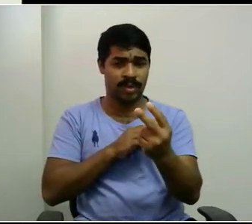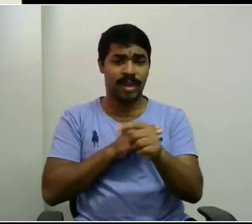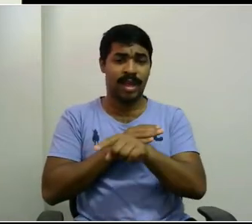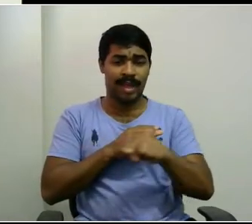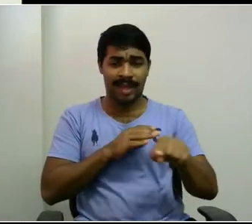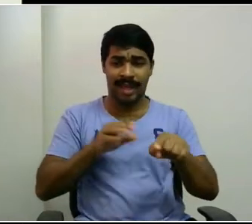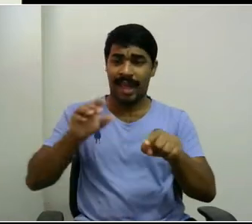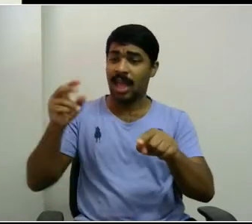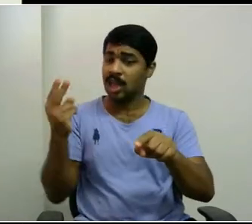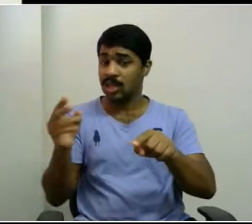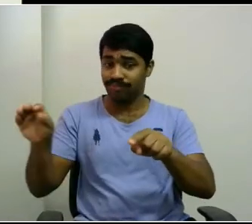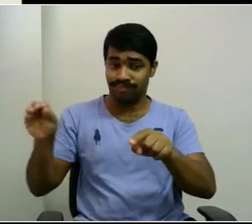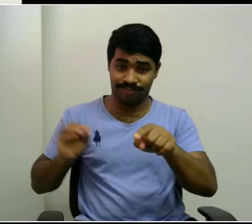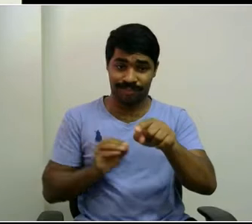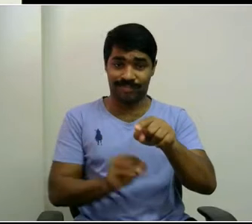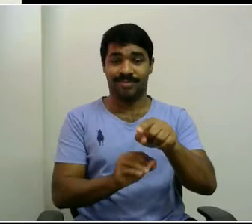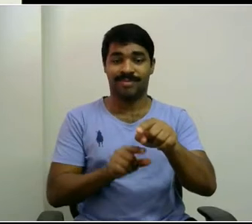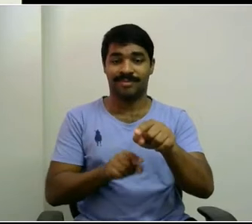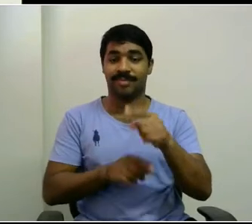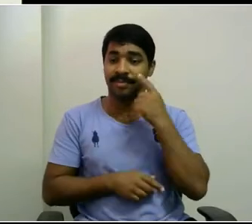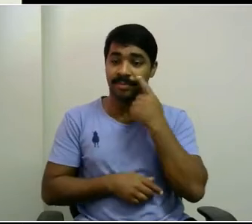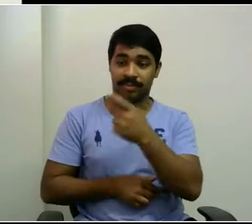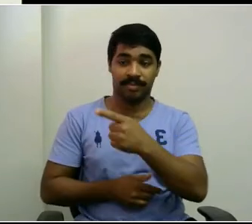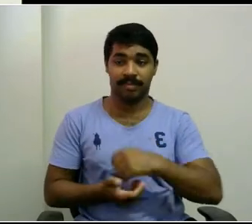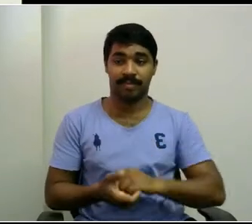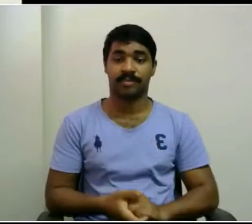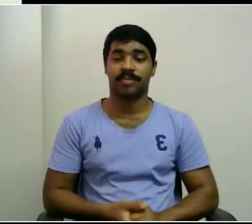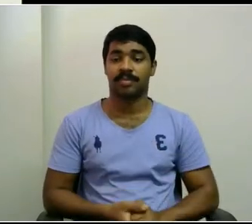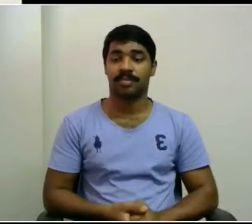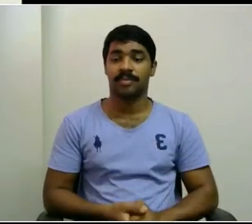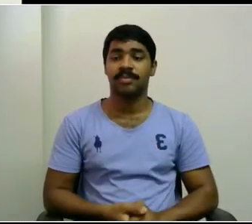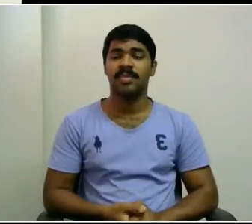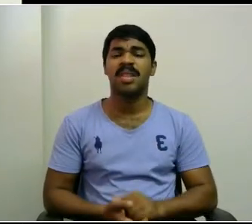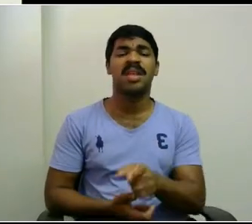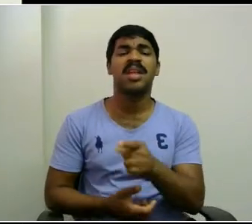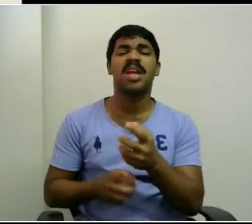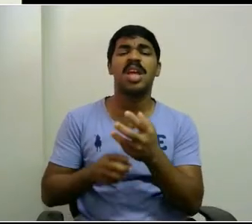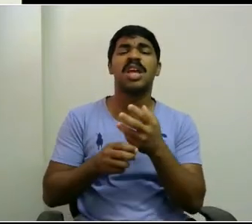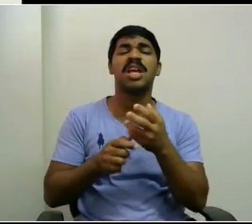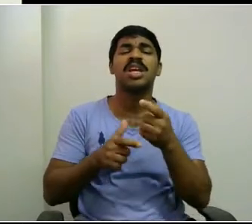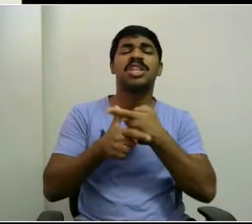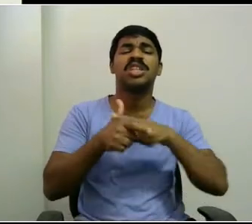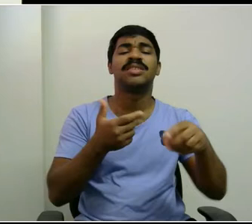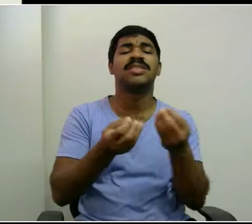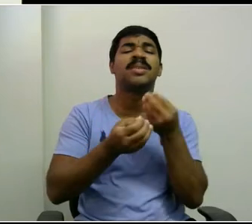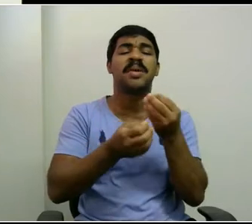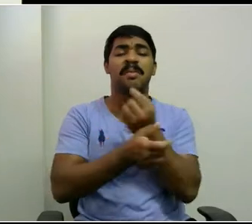vamos relembrar agora como é que se faz uma divisão de fração. Não apareceu aqui, né? Mas tem um 1 aqui embaixo.